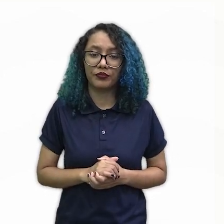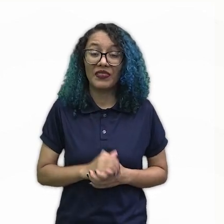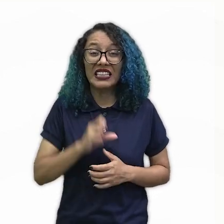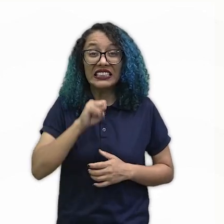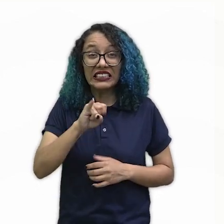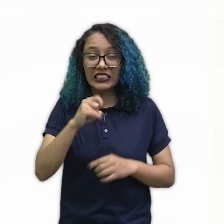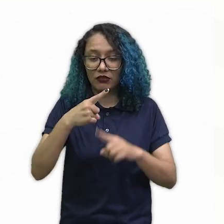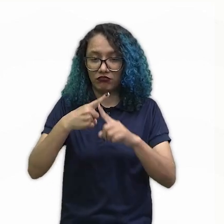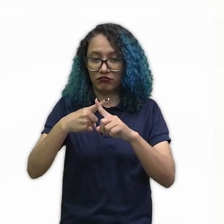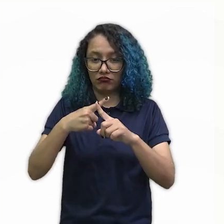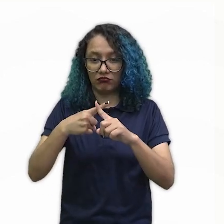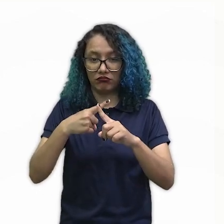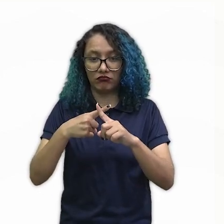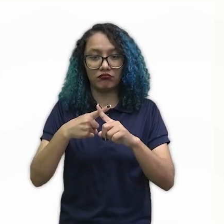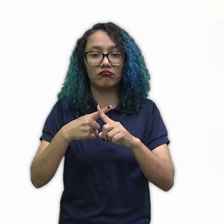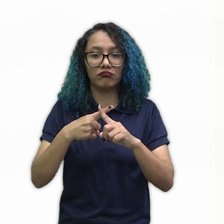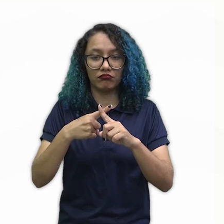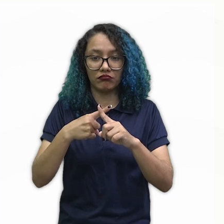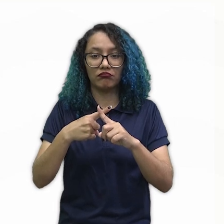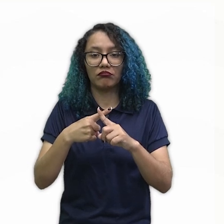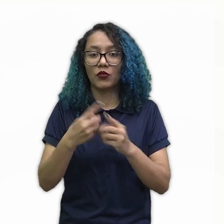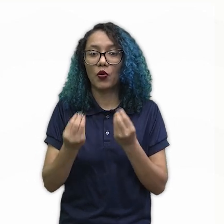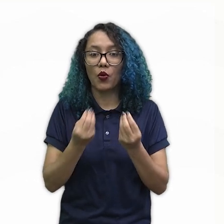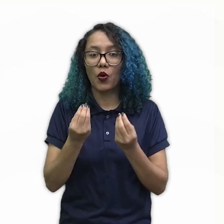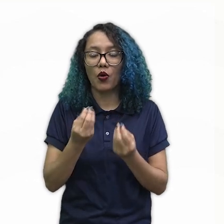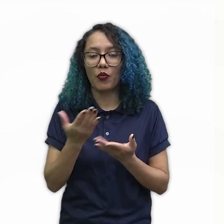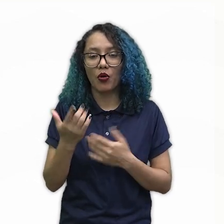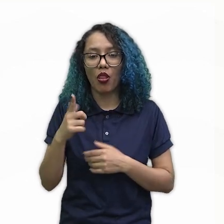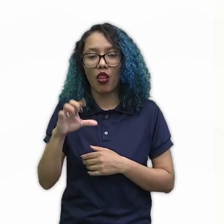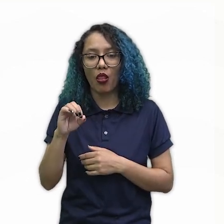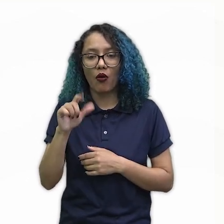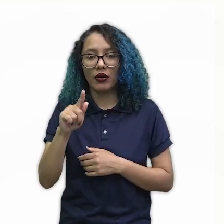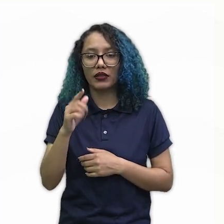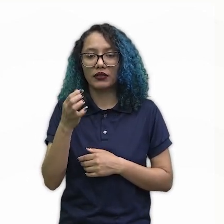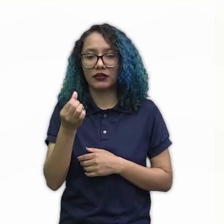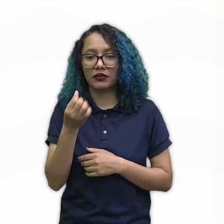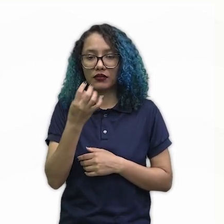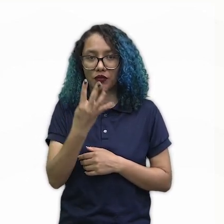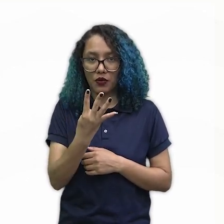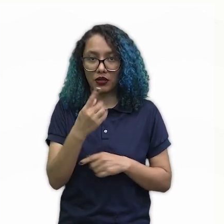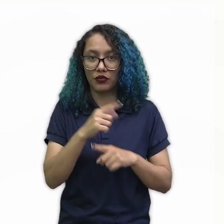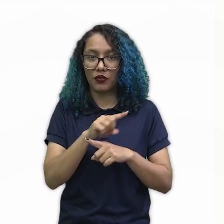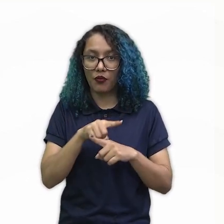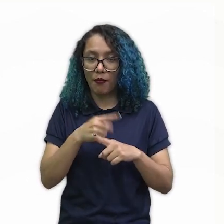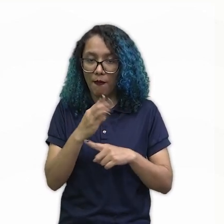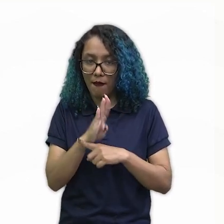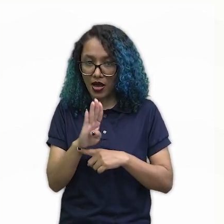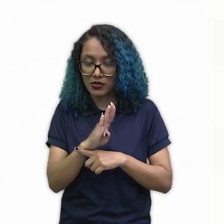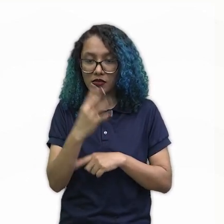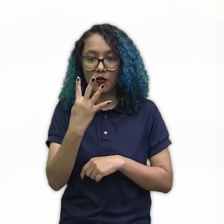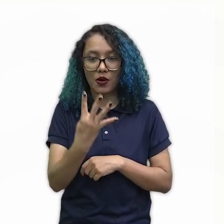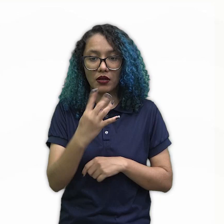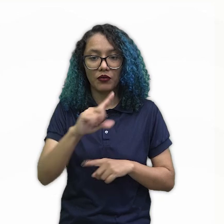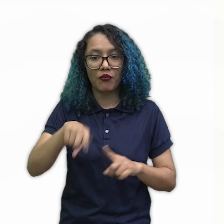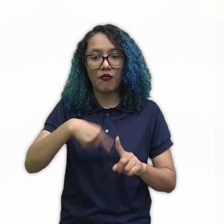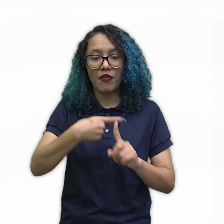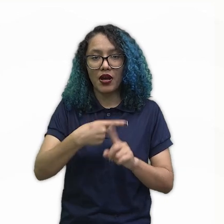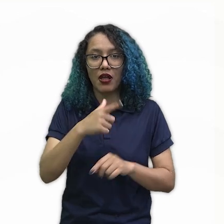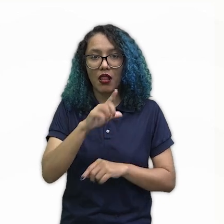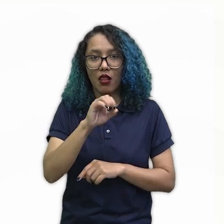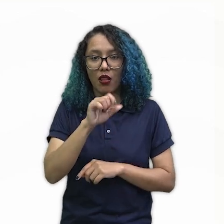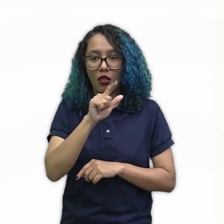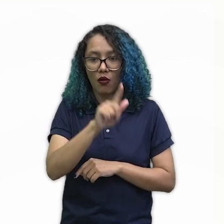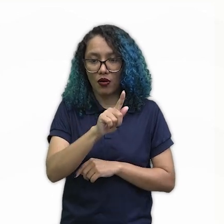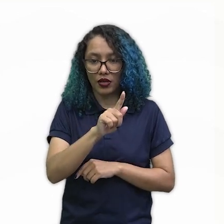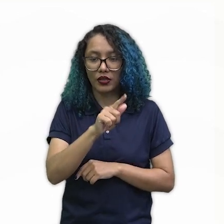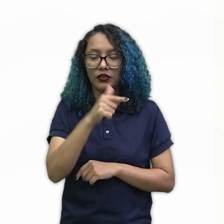uma multiplicação, eu vou ficar com log de 64 na base 4, mais